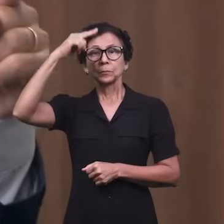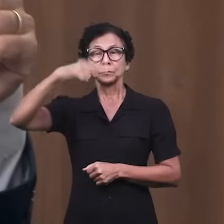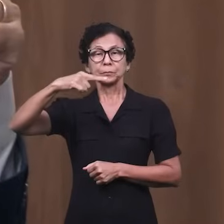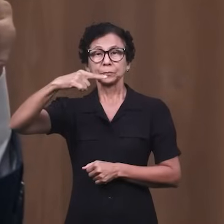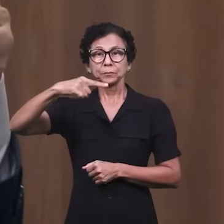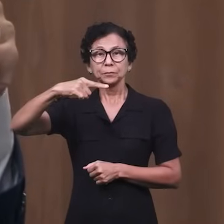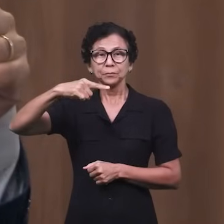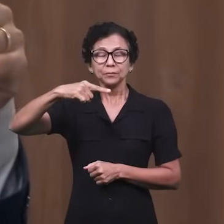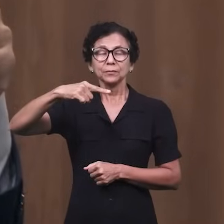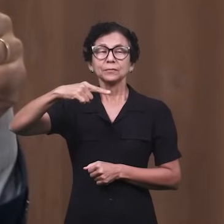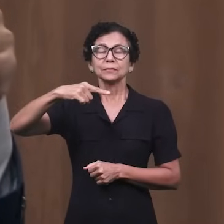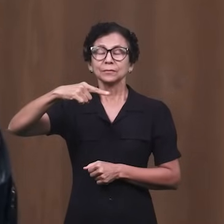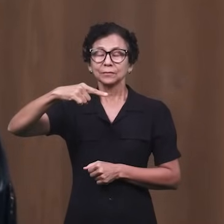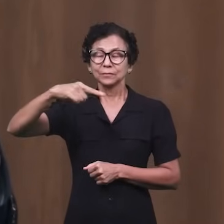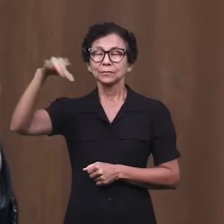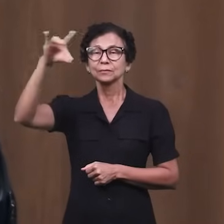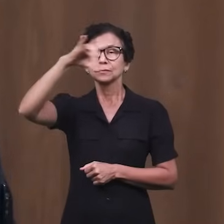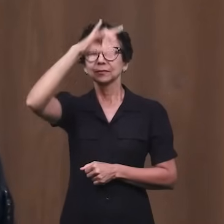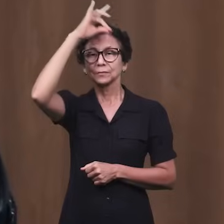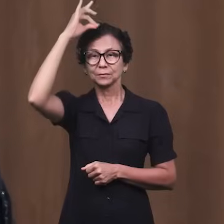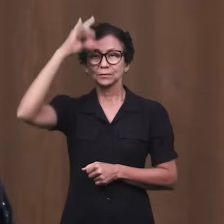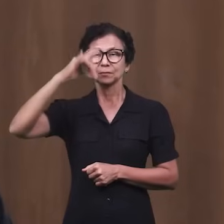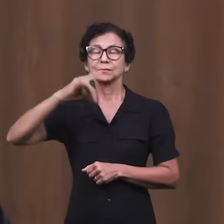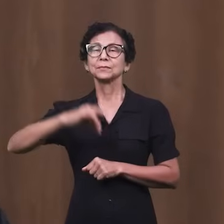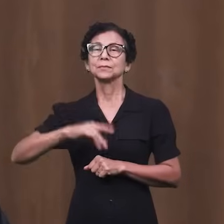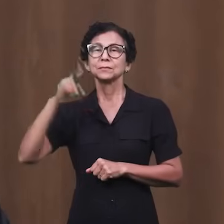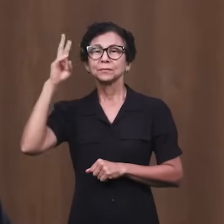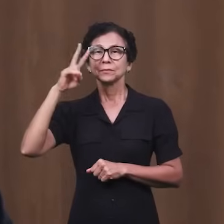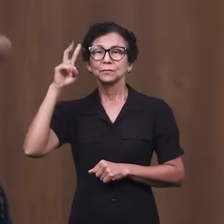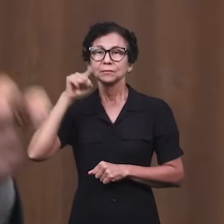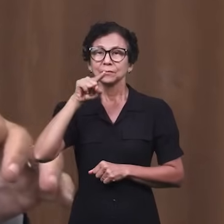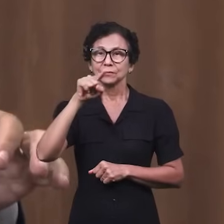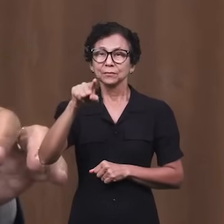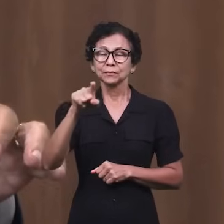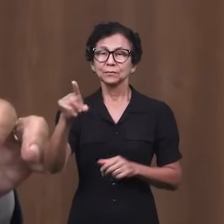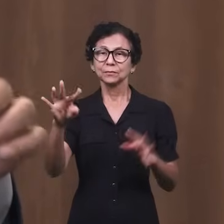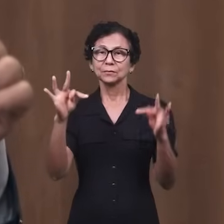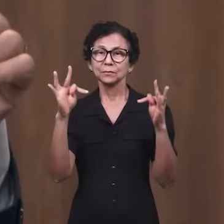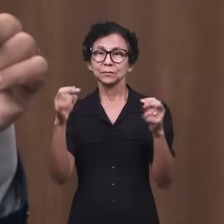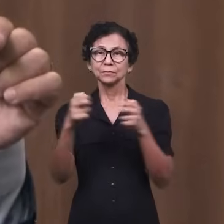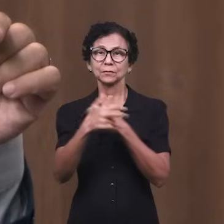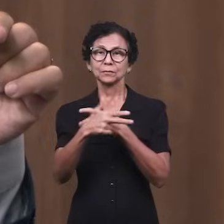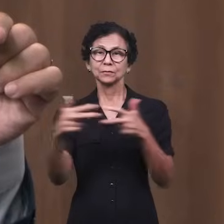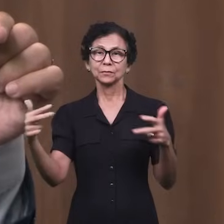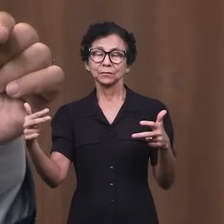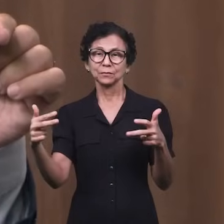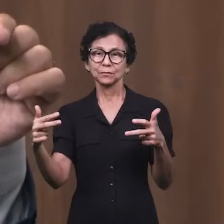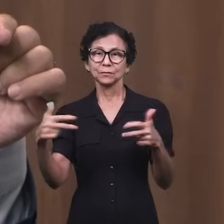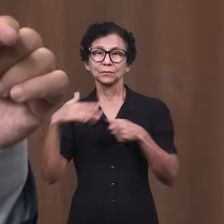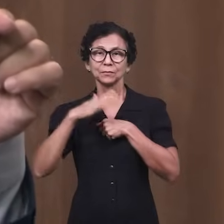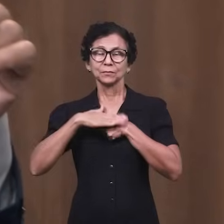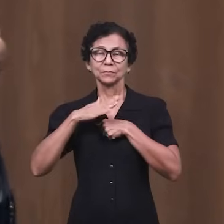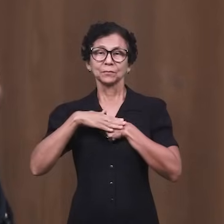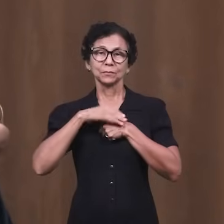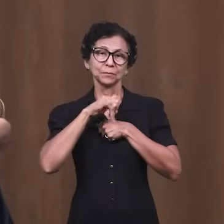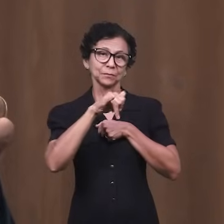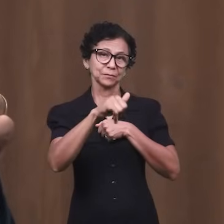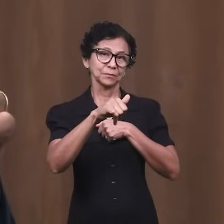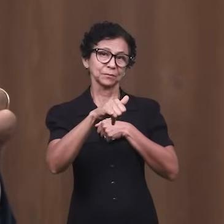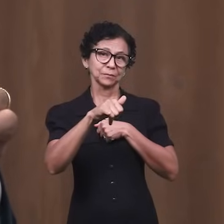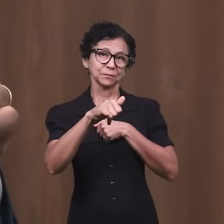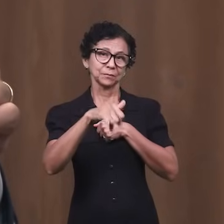vos lembrará de todas as coisas que eu vos Tenho dito eu sempre digo Se o Espírito Santo vai